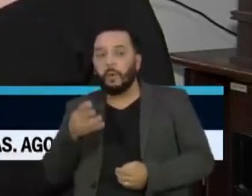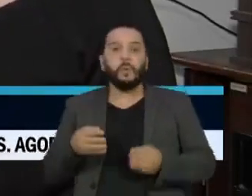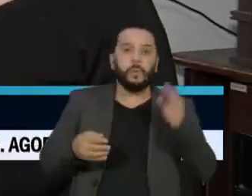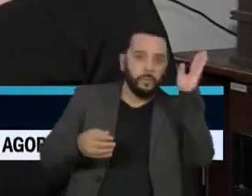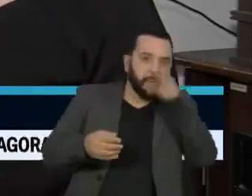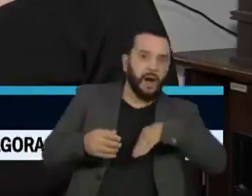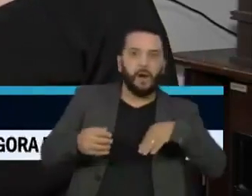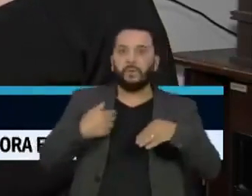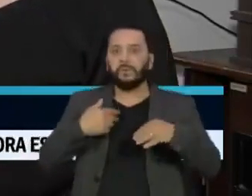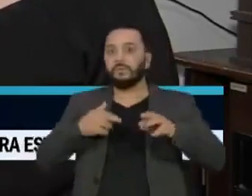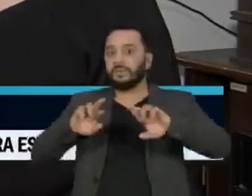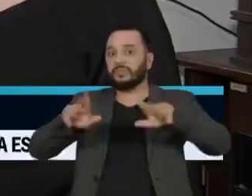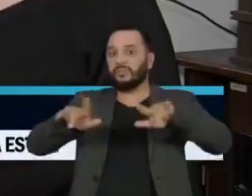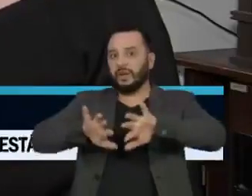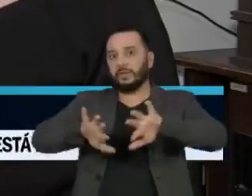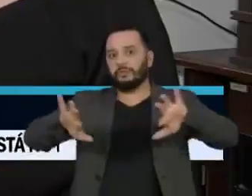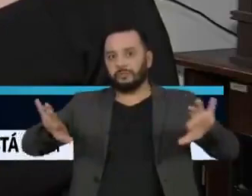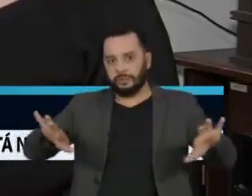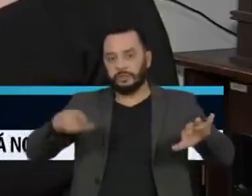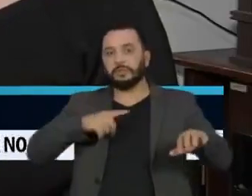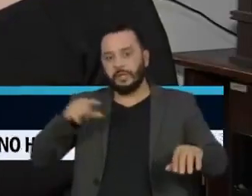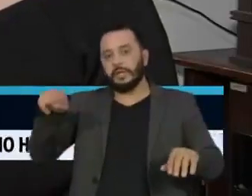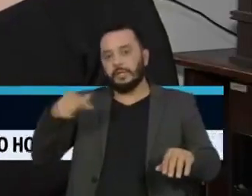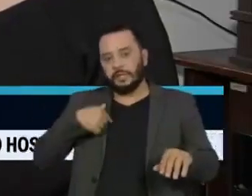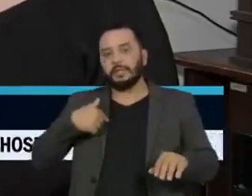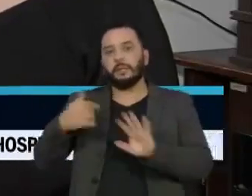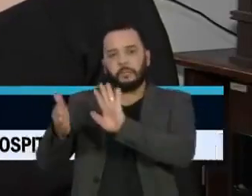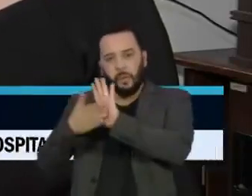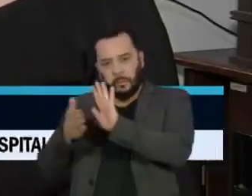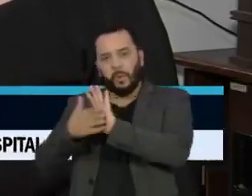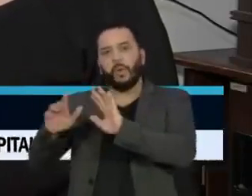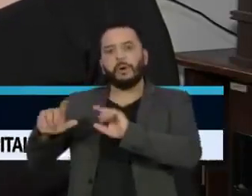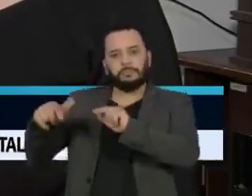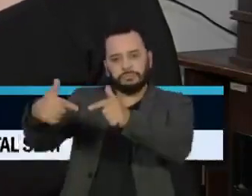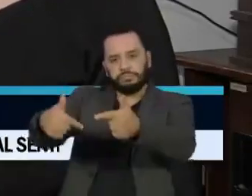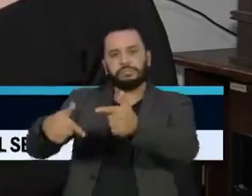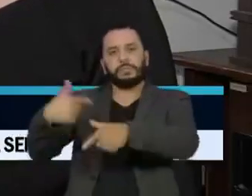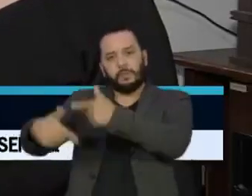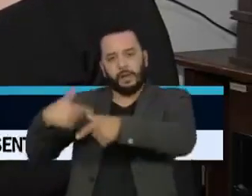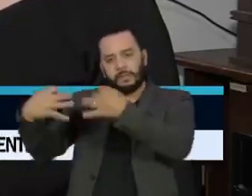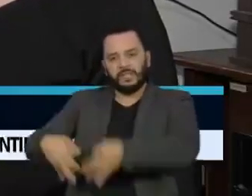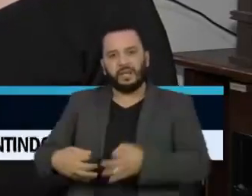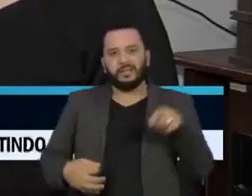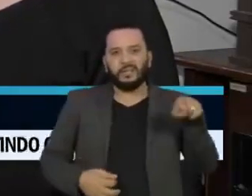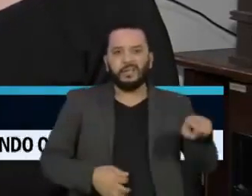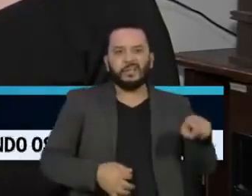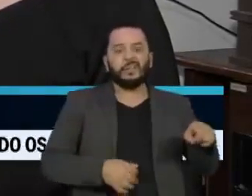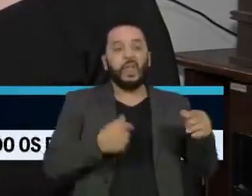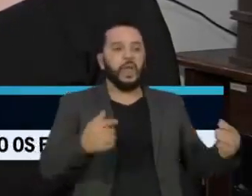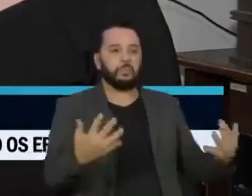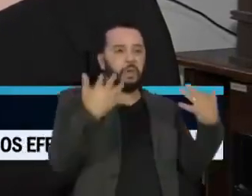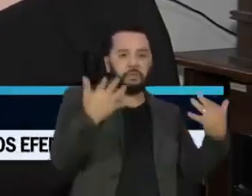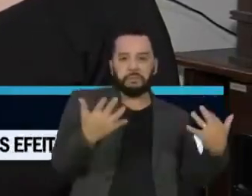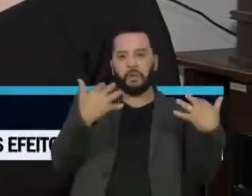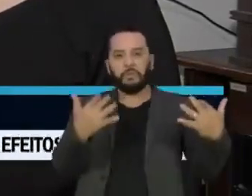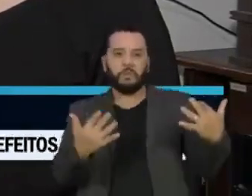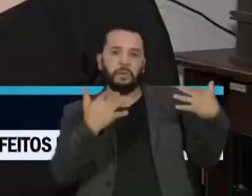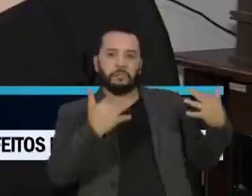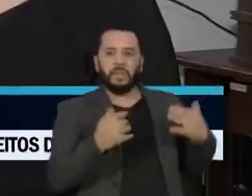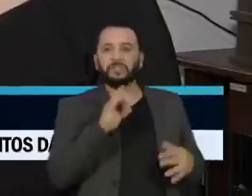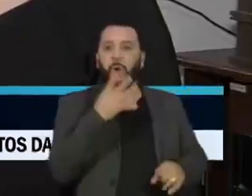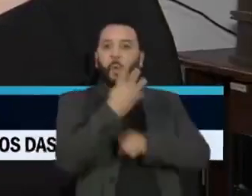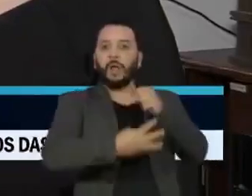político que se baseia em evidências e propõe soluções reais, de um político que é populista e que só aparece